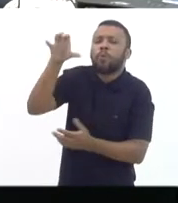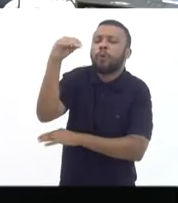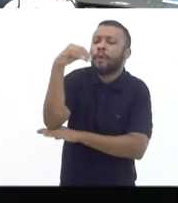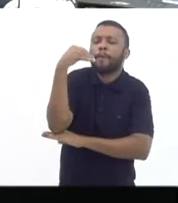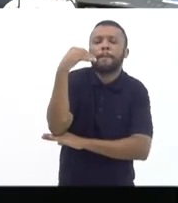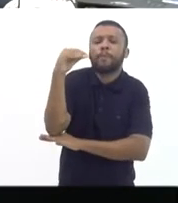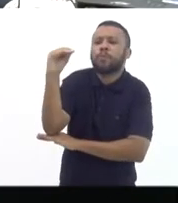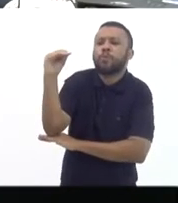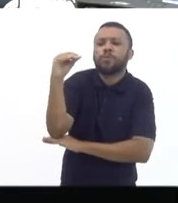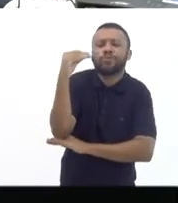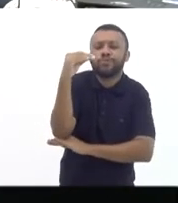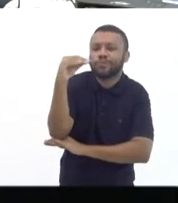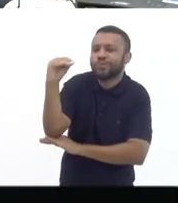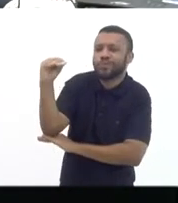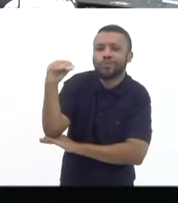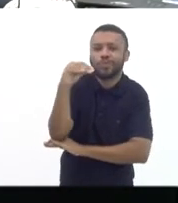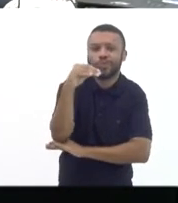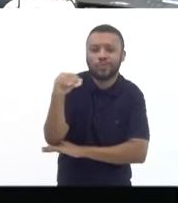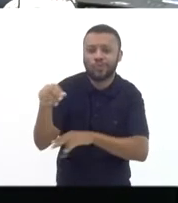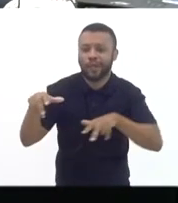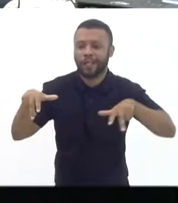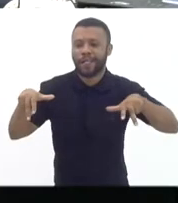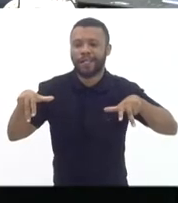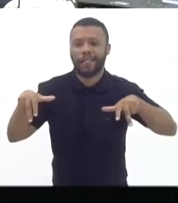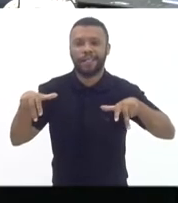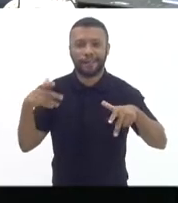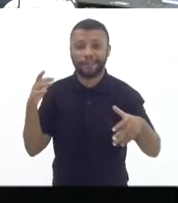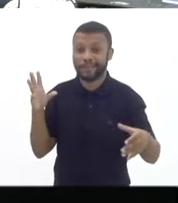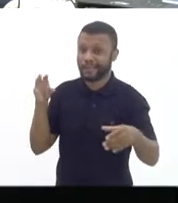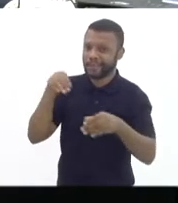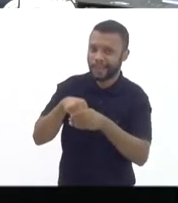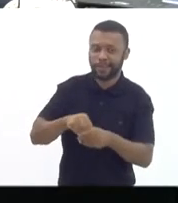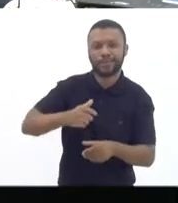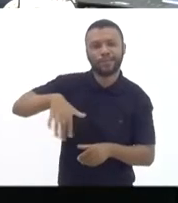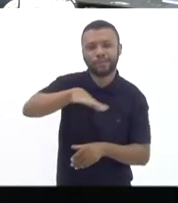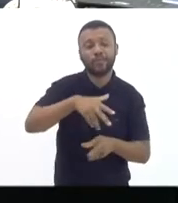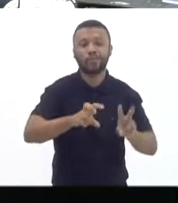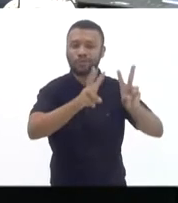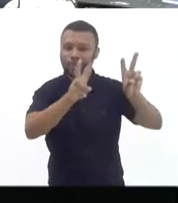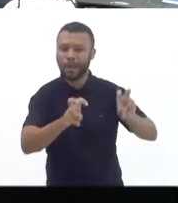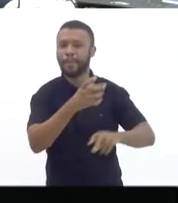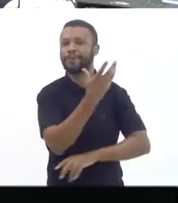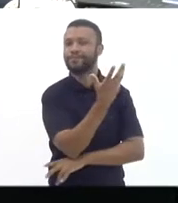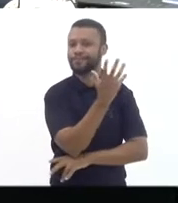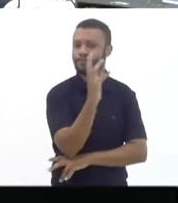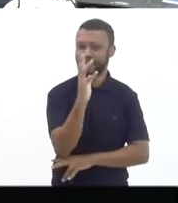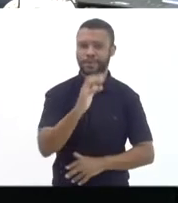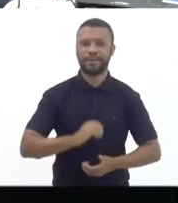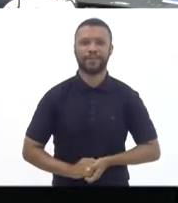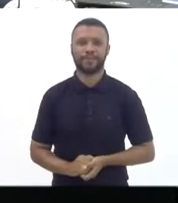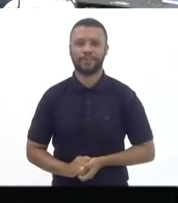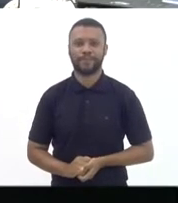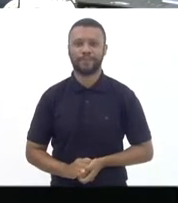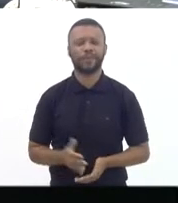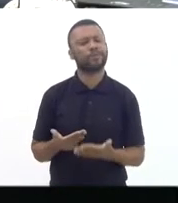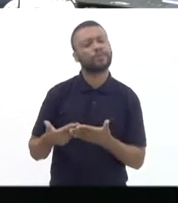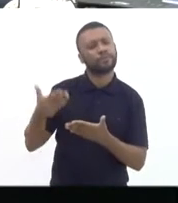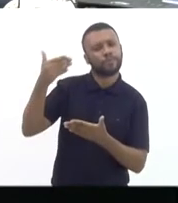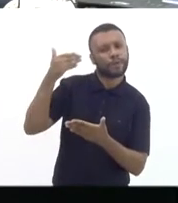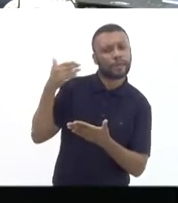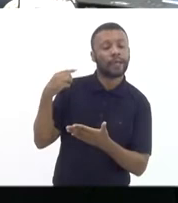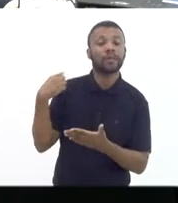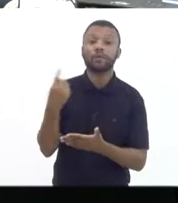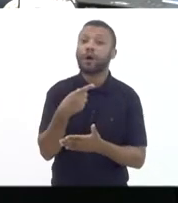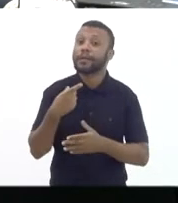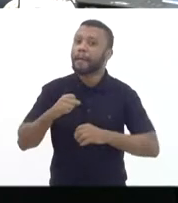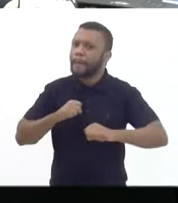um Tiranossauro Rex aqui da ecologia. No passado, as nossas lutas, inclusive,